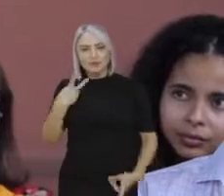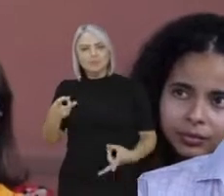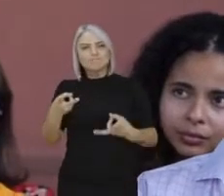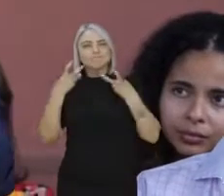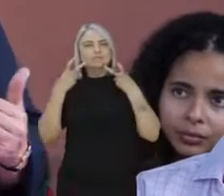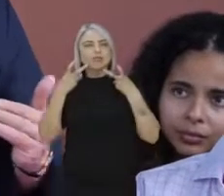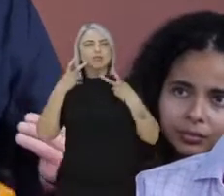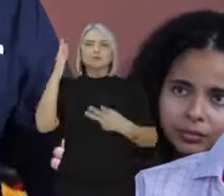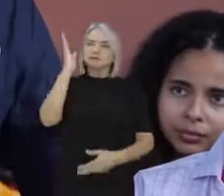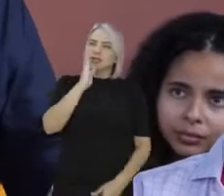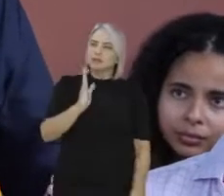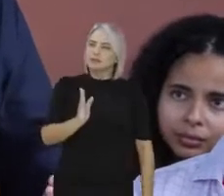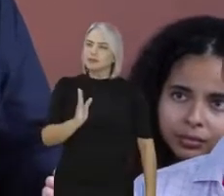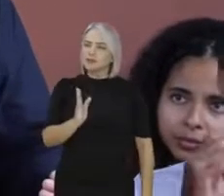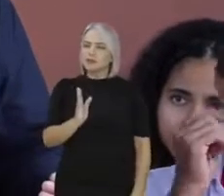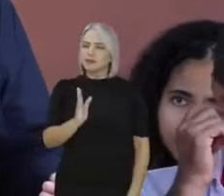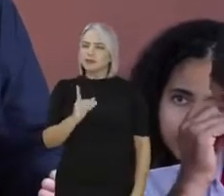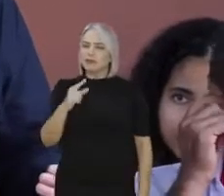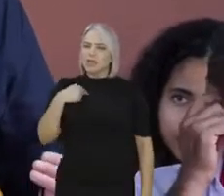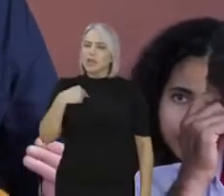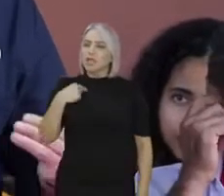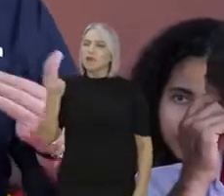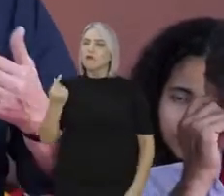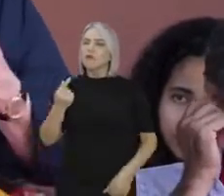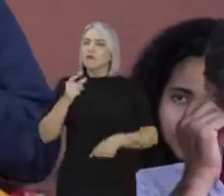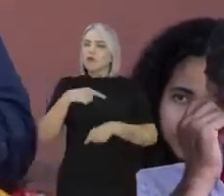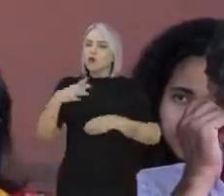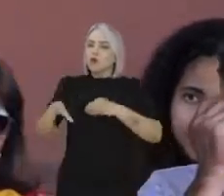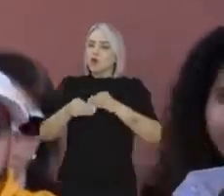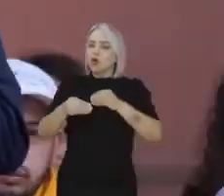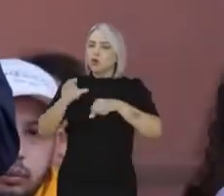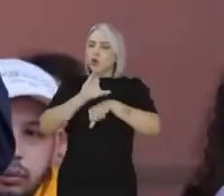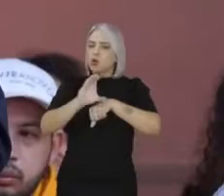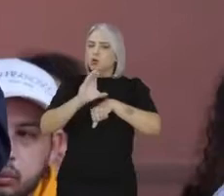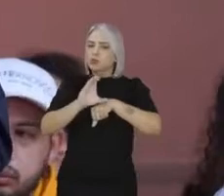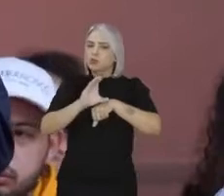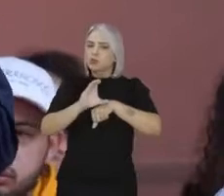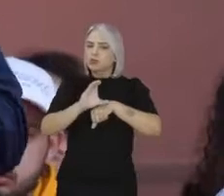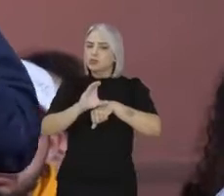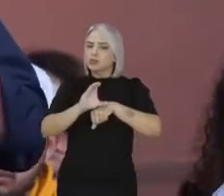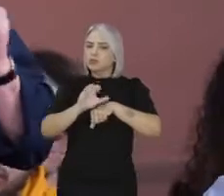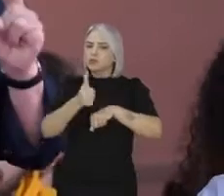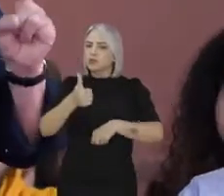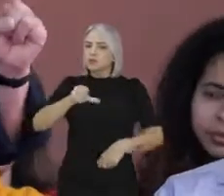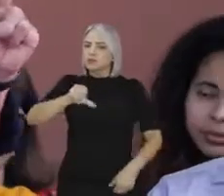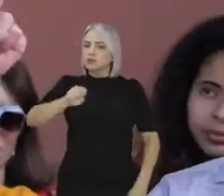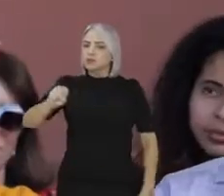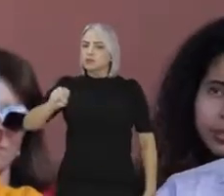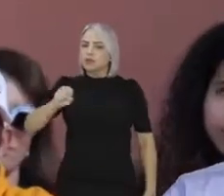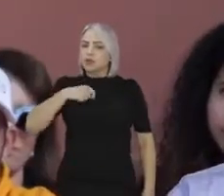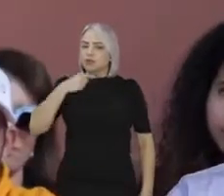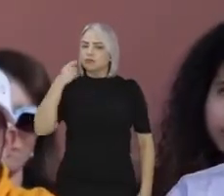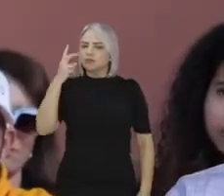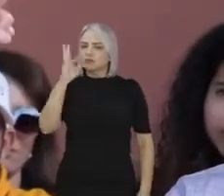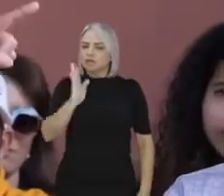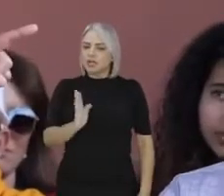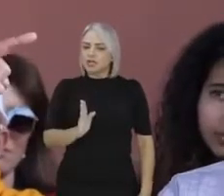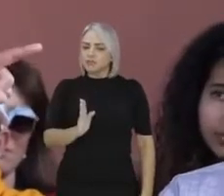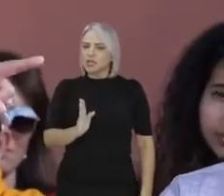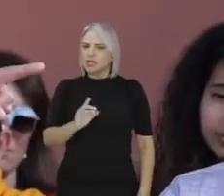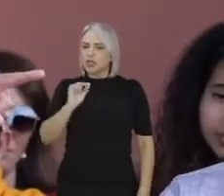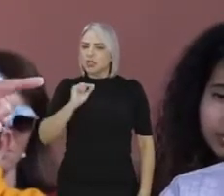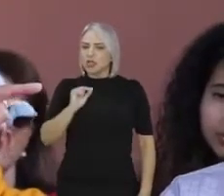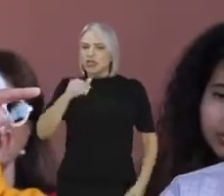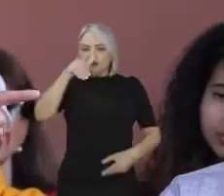fui constituinte em 88, mas quando eu vejo o Brasil votar numa figura como o presidente que nós